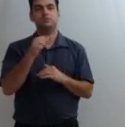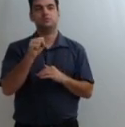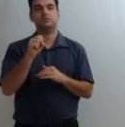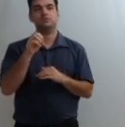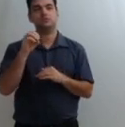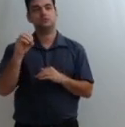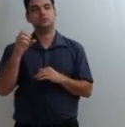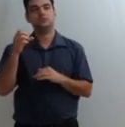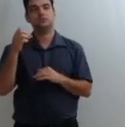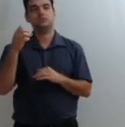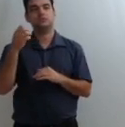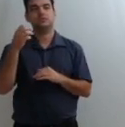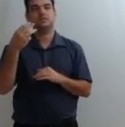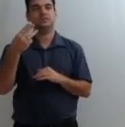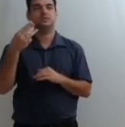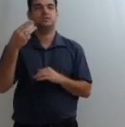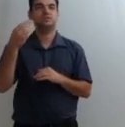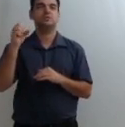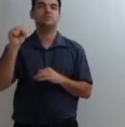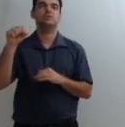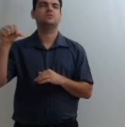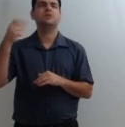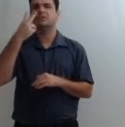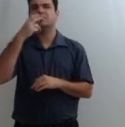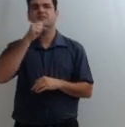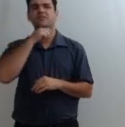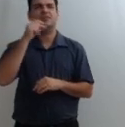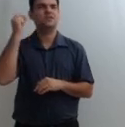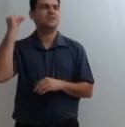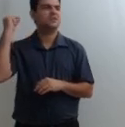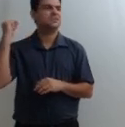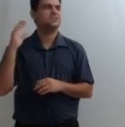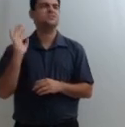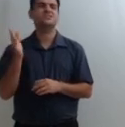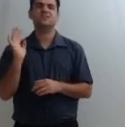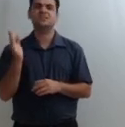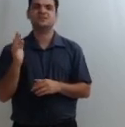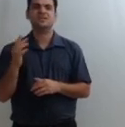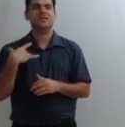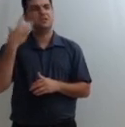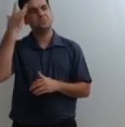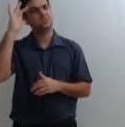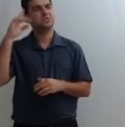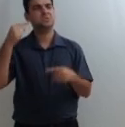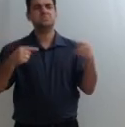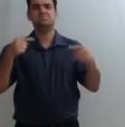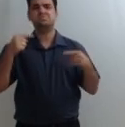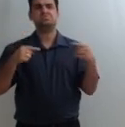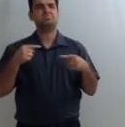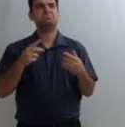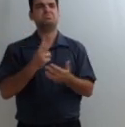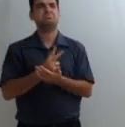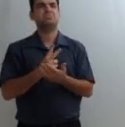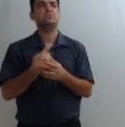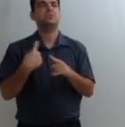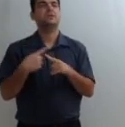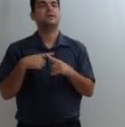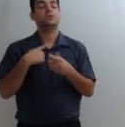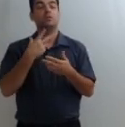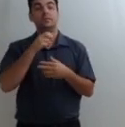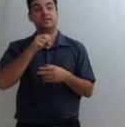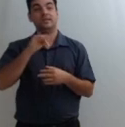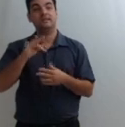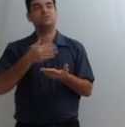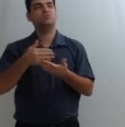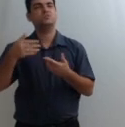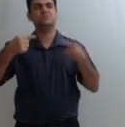RESP 1.808.389, é um processo antigo, até não sei se ainda há a divergência aqui assinalada à época pelo ministro Neff. Isso foi